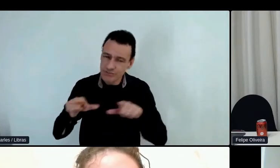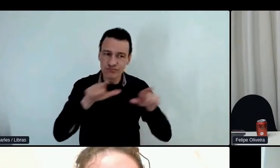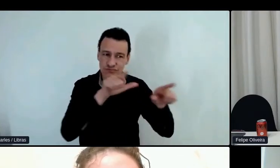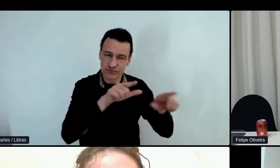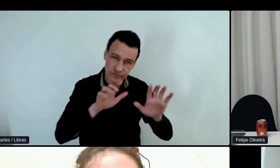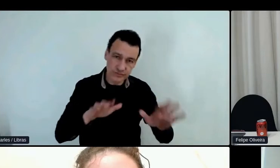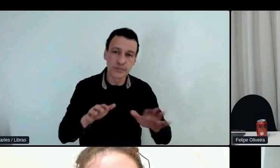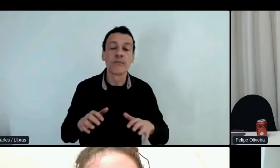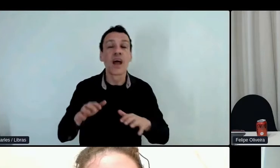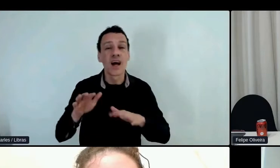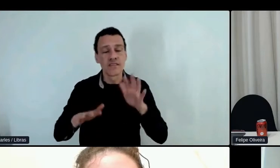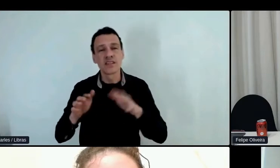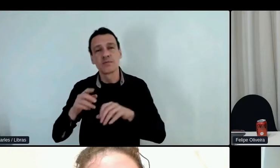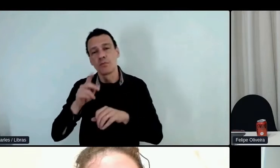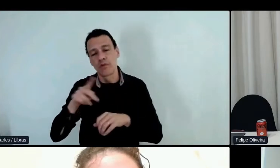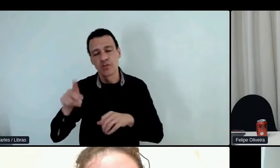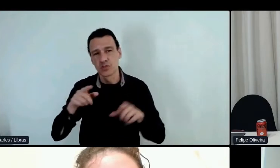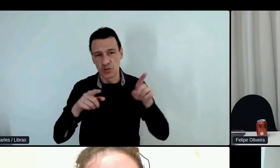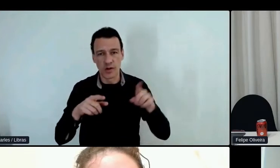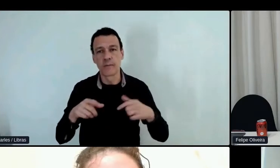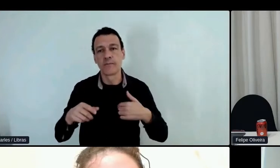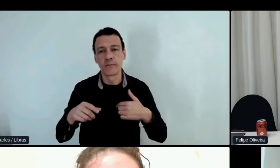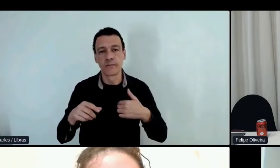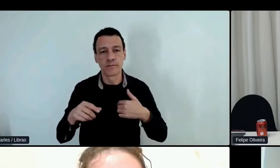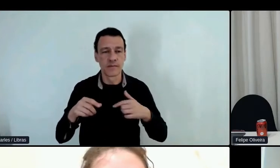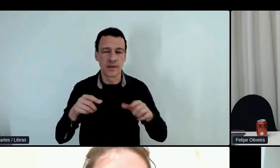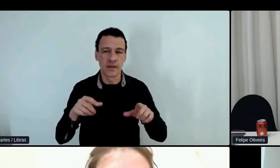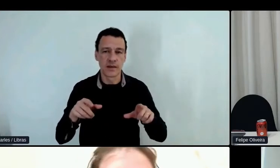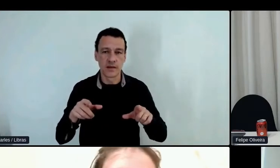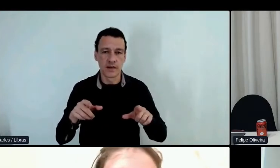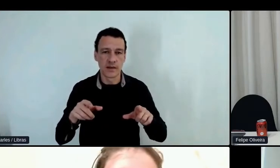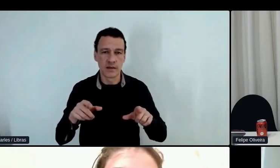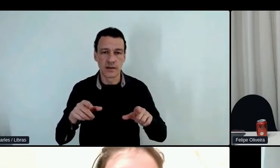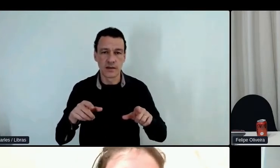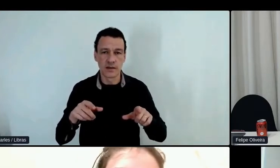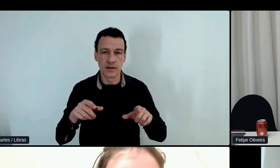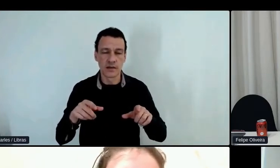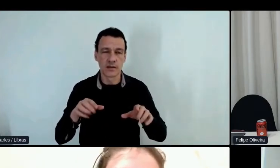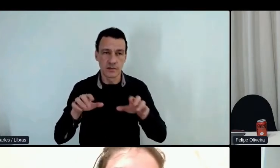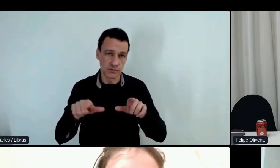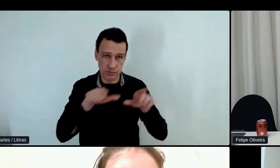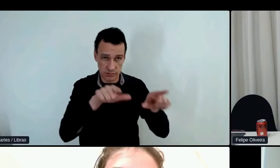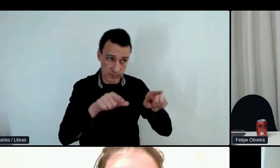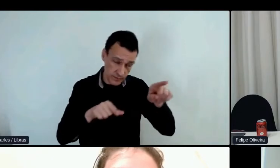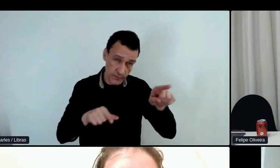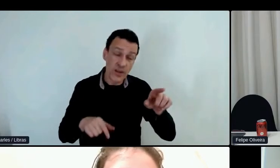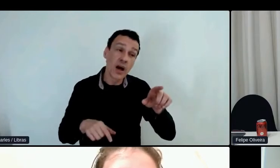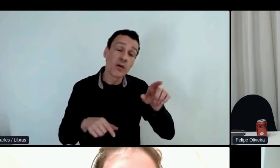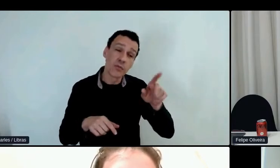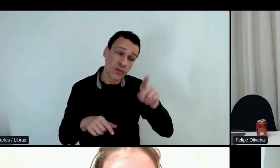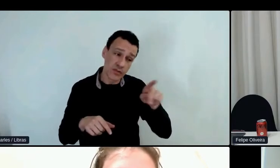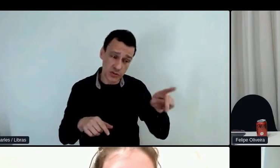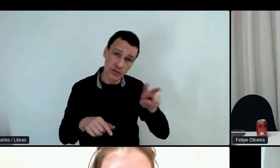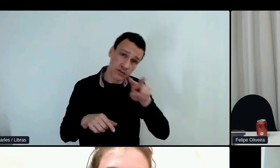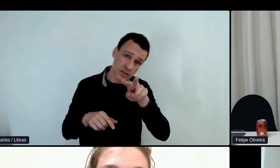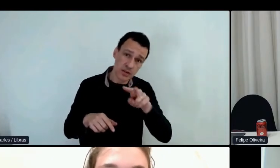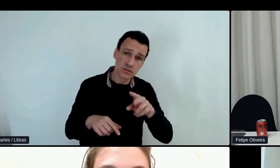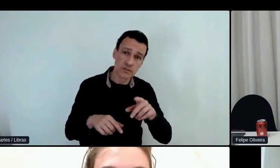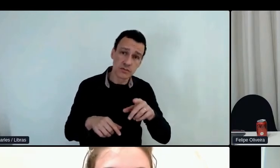para poder levar e abonar minhas faltas na faculdade ou na